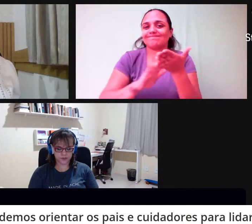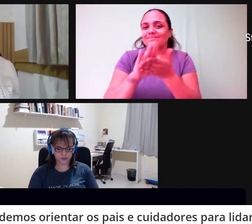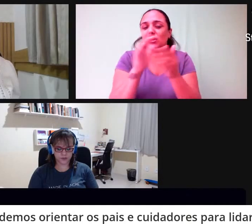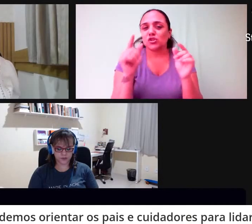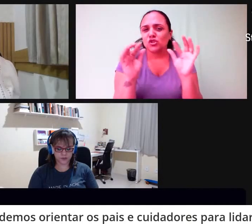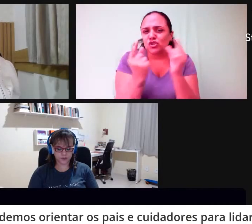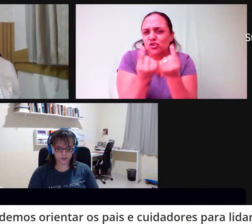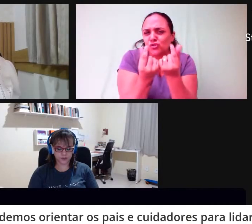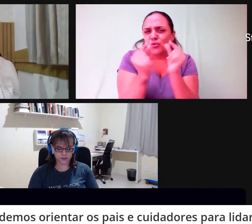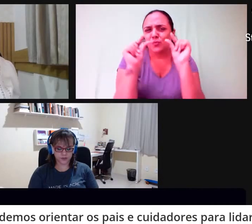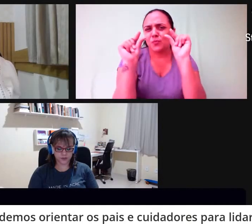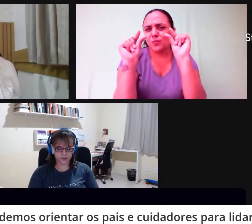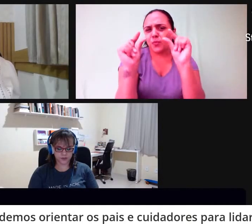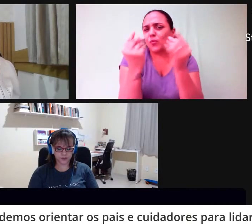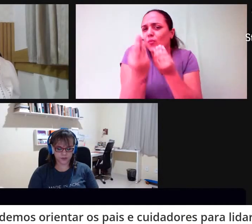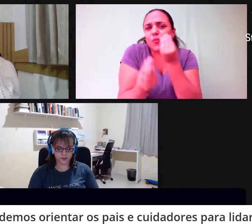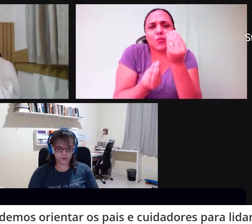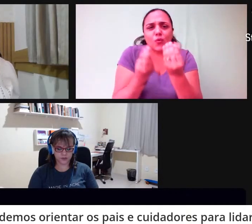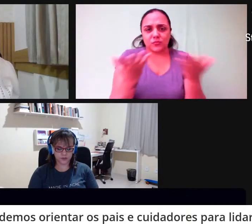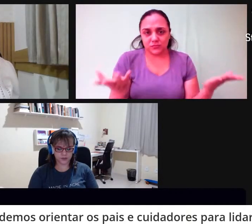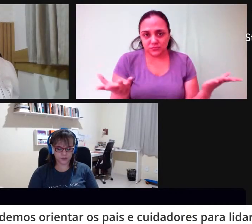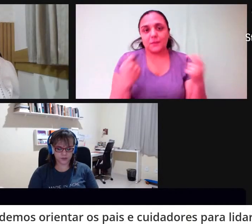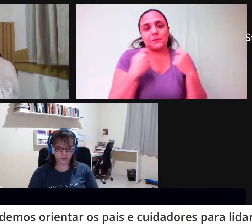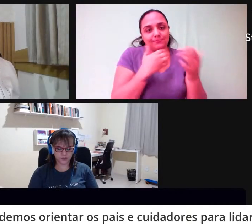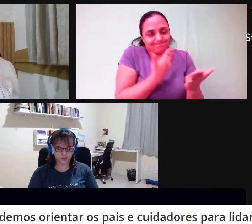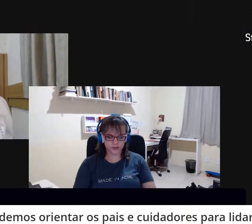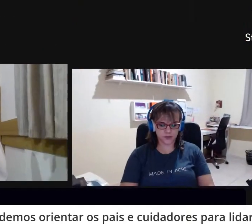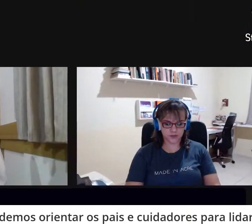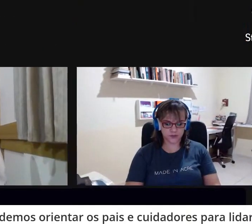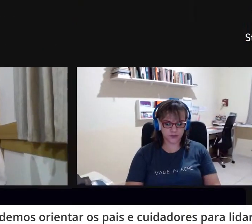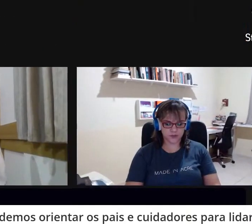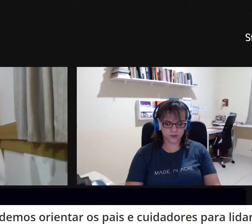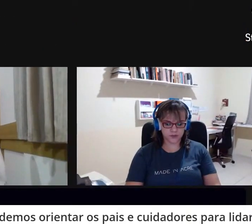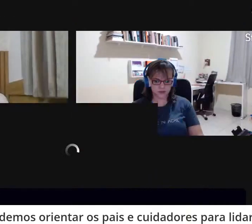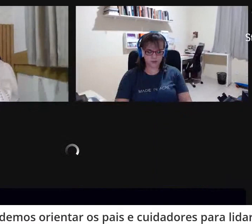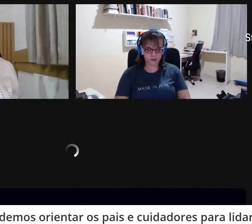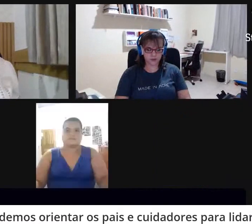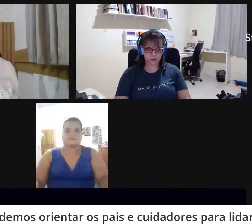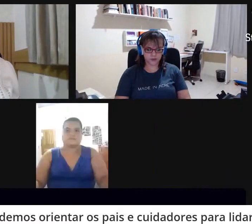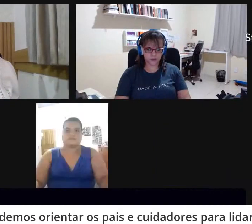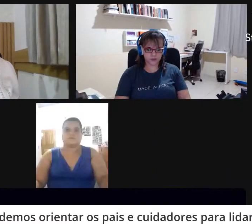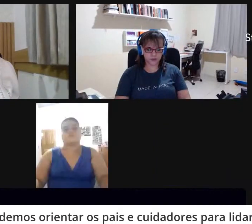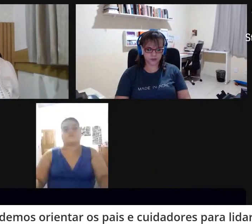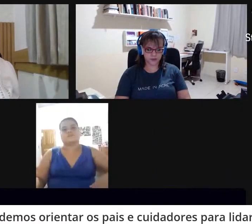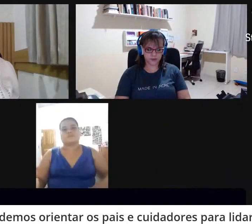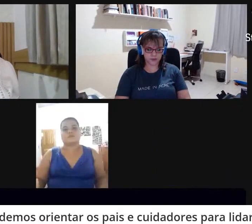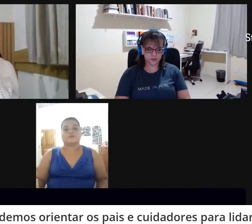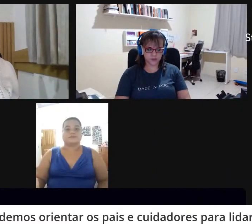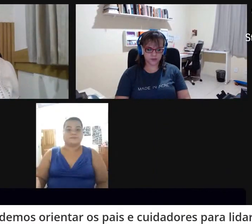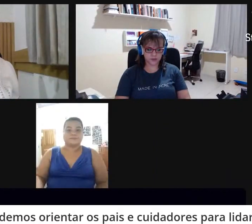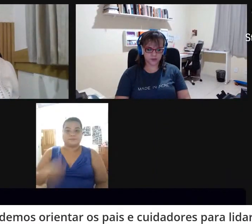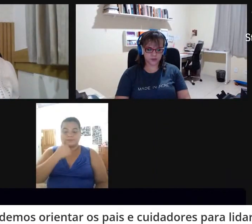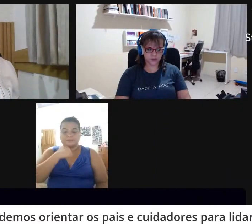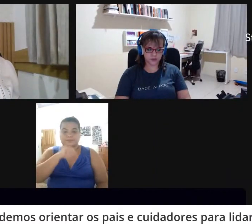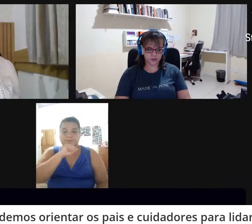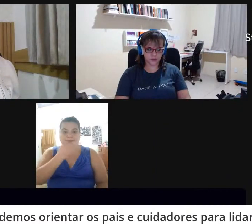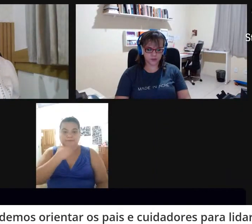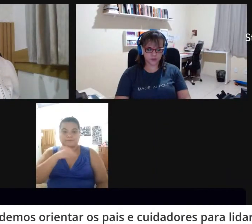o acesso ao tratamento é mais difícil ainda. Então, os pais, eles vão ser os grandes responsáveis por